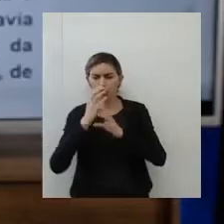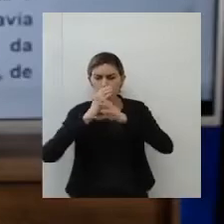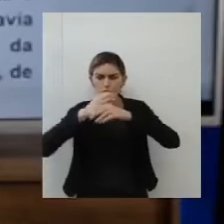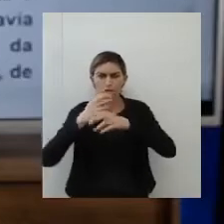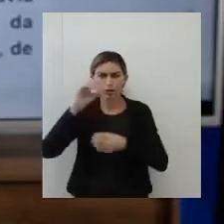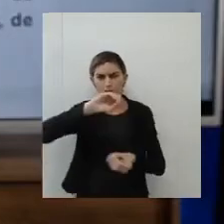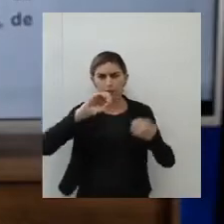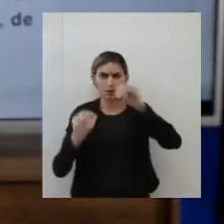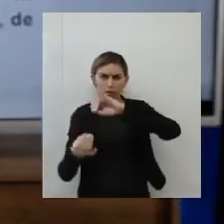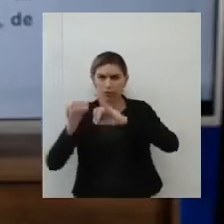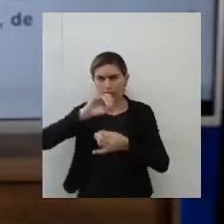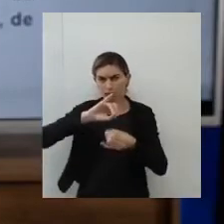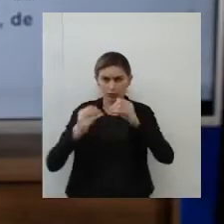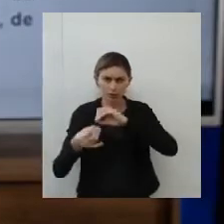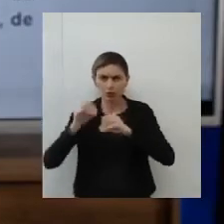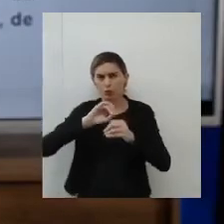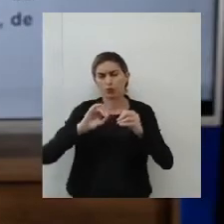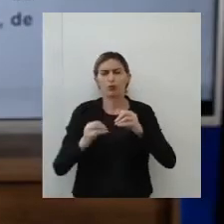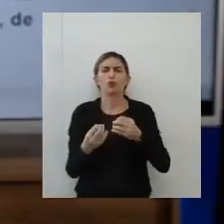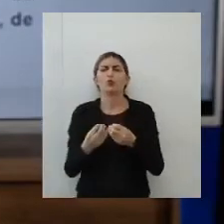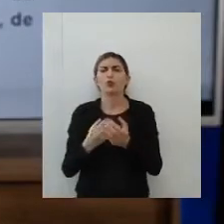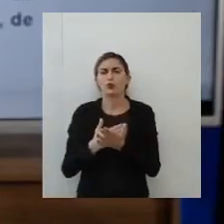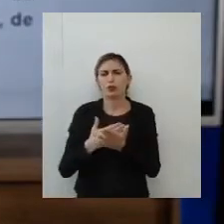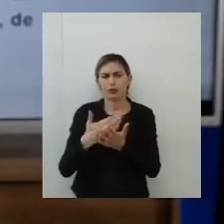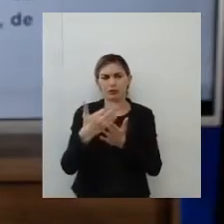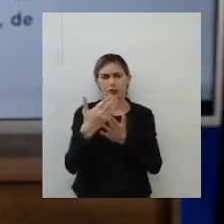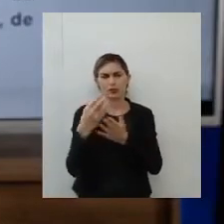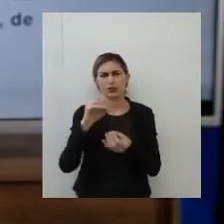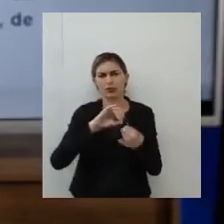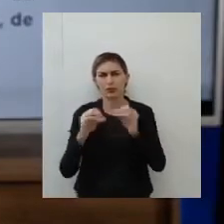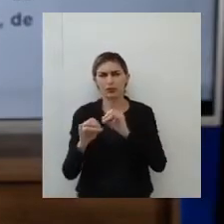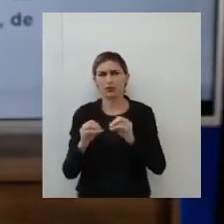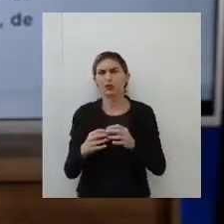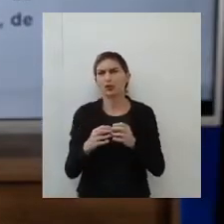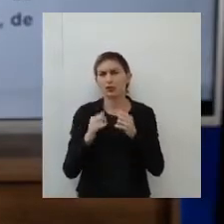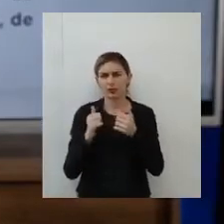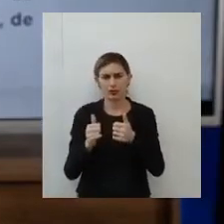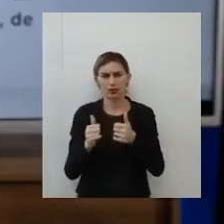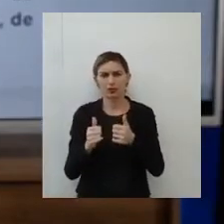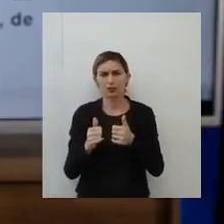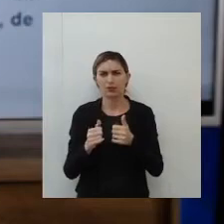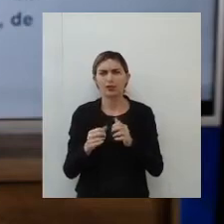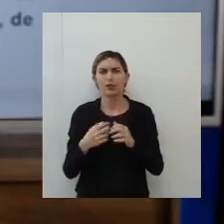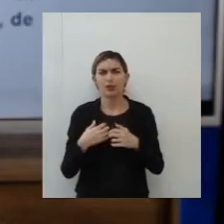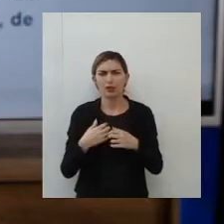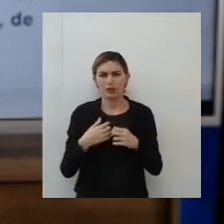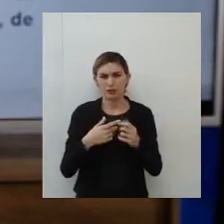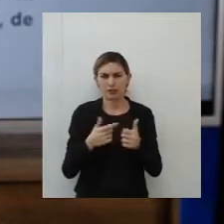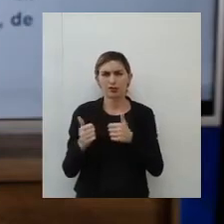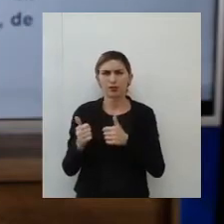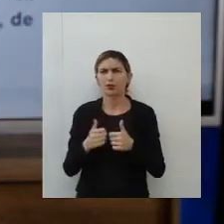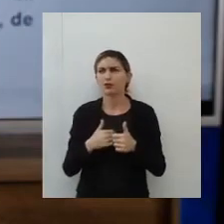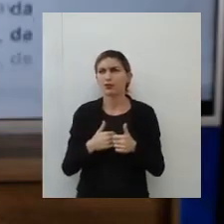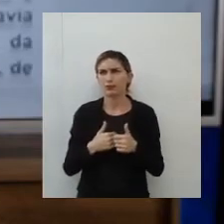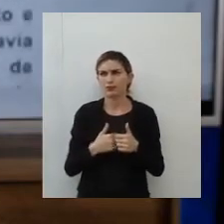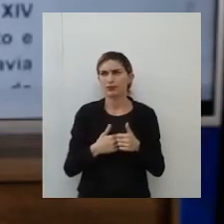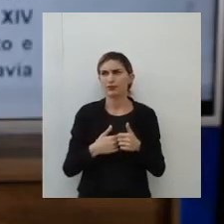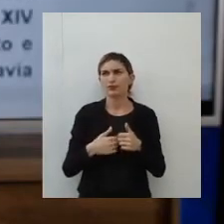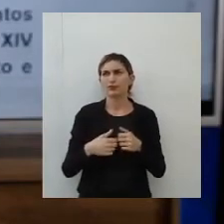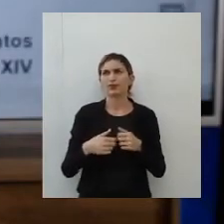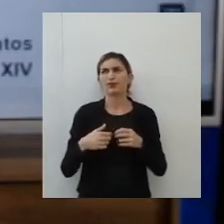abraço aos professores de química e todos os químicos e bioquímicos, tá? A gente vai ter o seguinte,